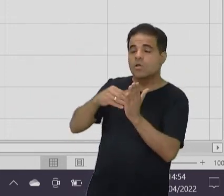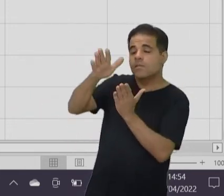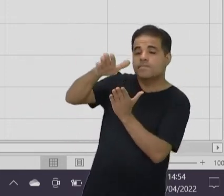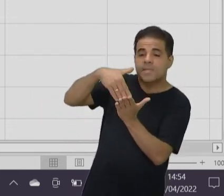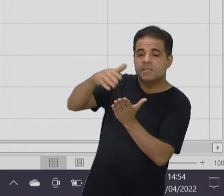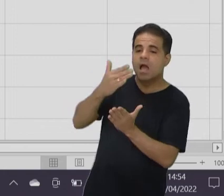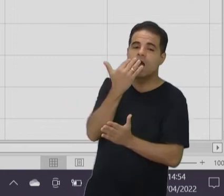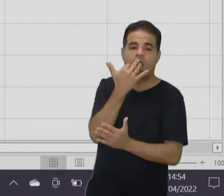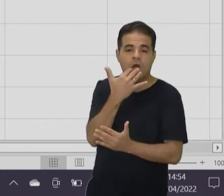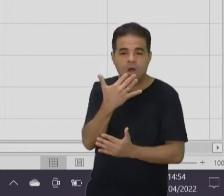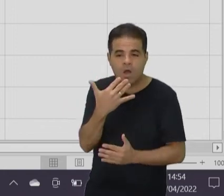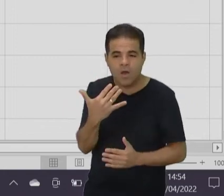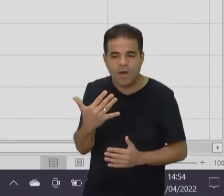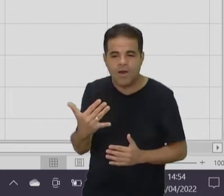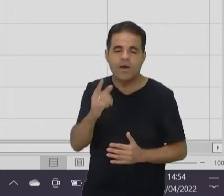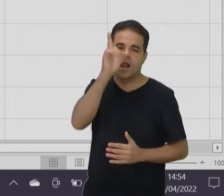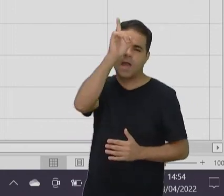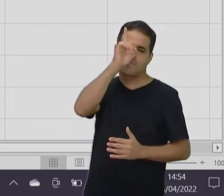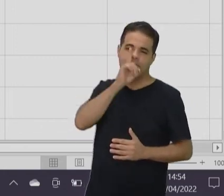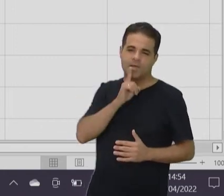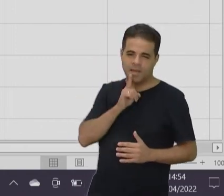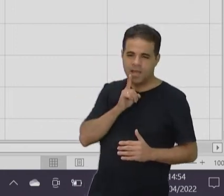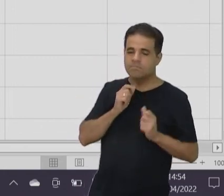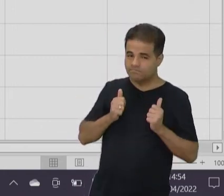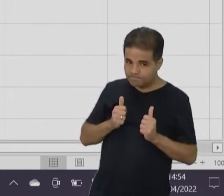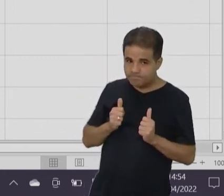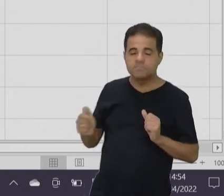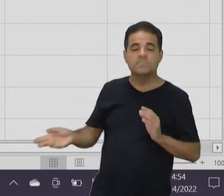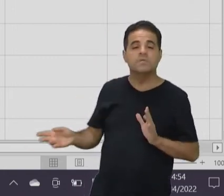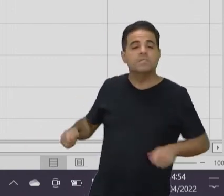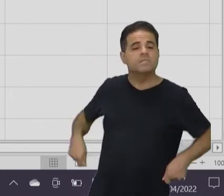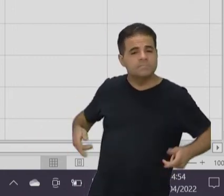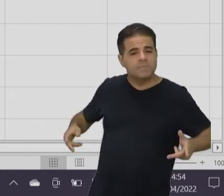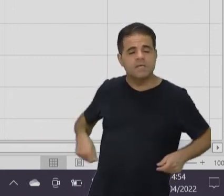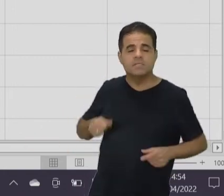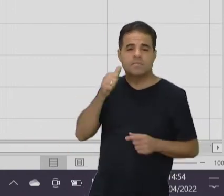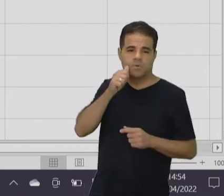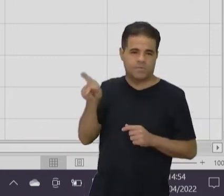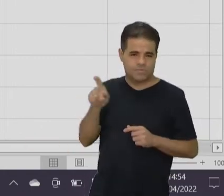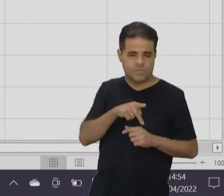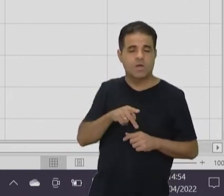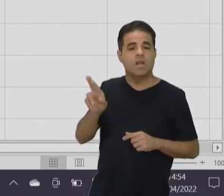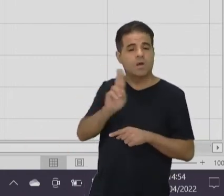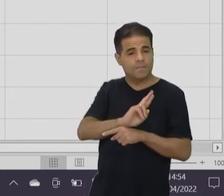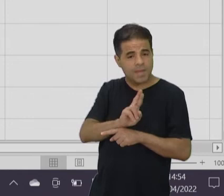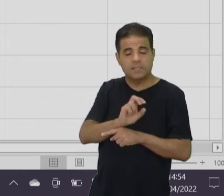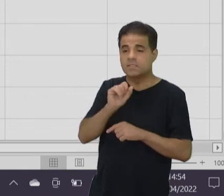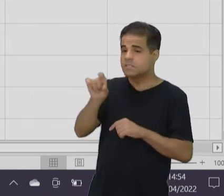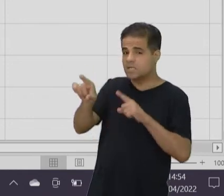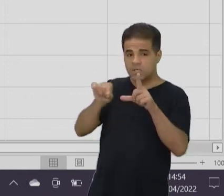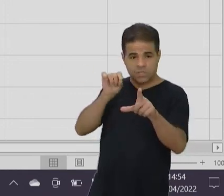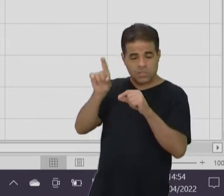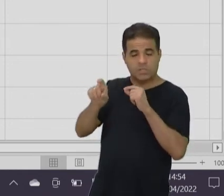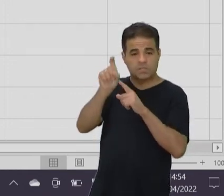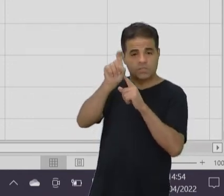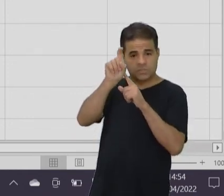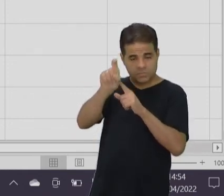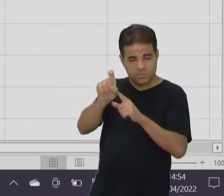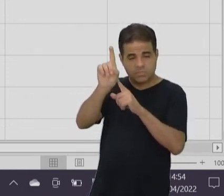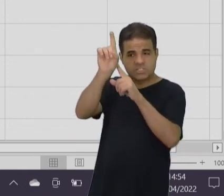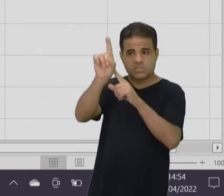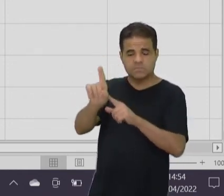de amarelo. Adorei. Então, despesas da professora Roberta. Eu ensinei para eles que se eles selecionarem com o botão